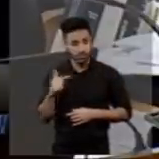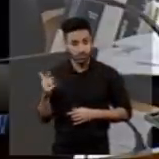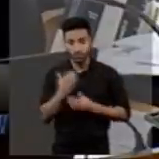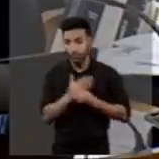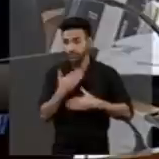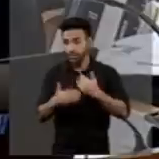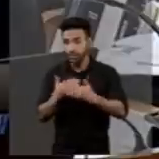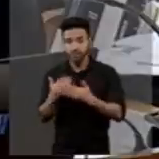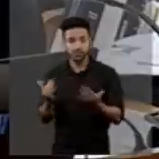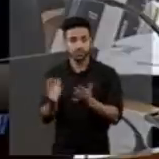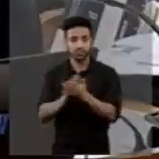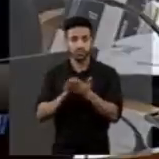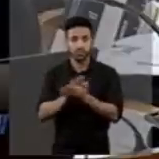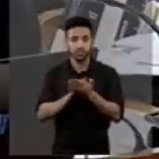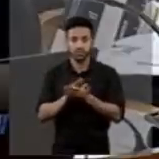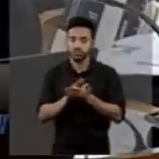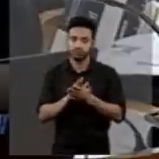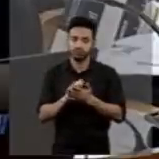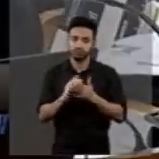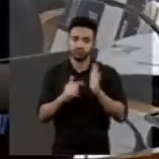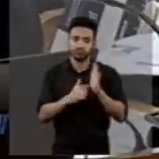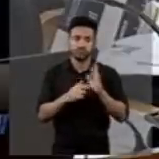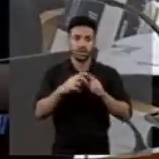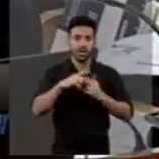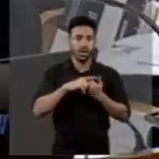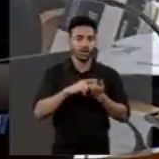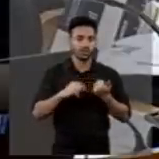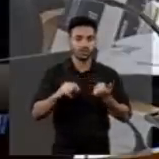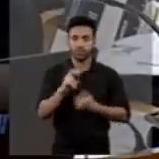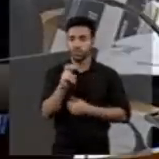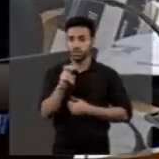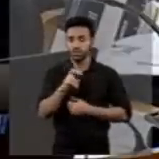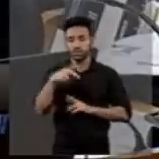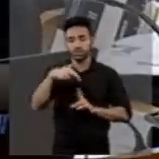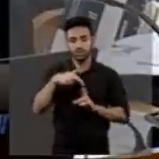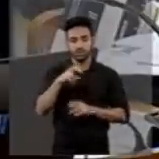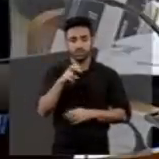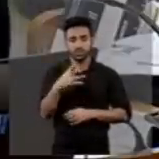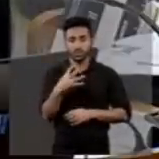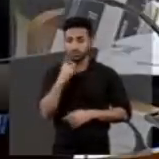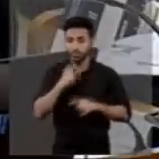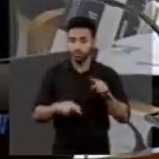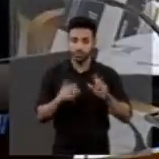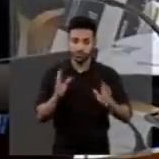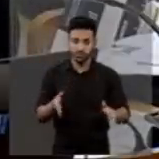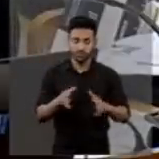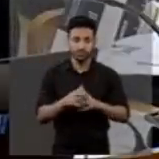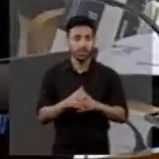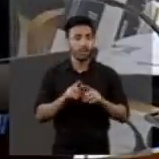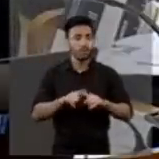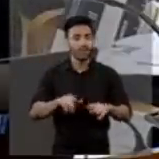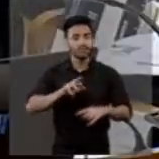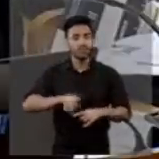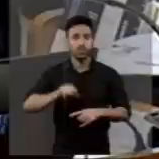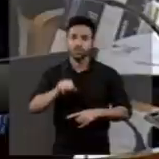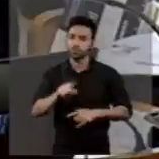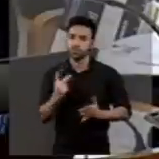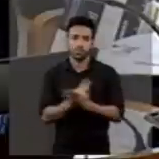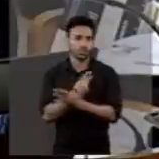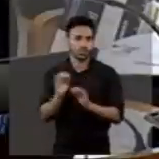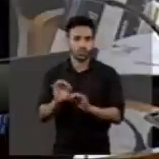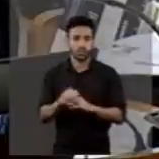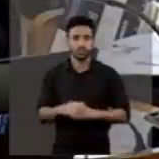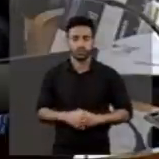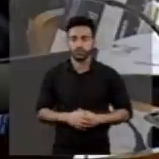que é expressamente vedado pelo artigo 5º, inciso 54. Mas não é isso que ocorre. Aqui